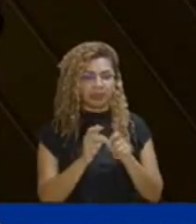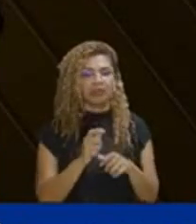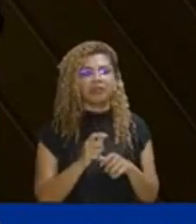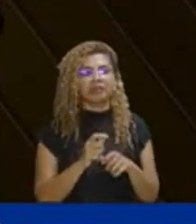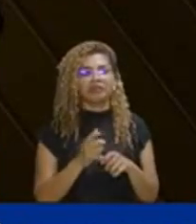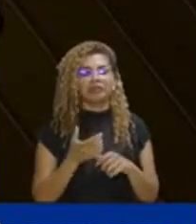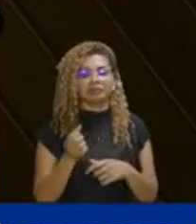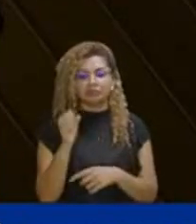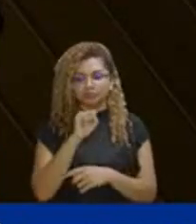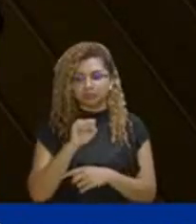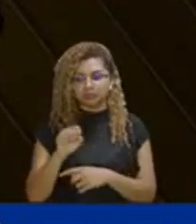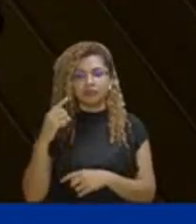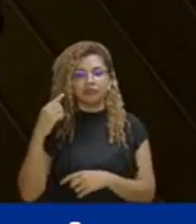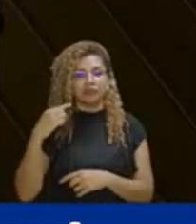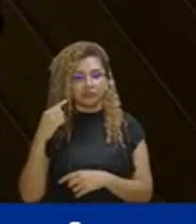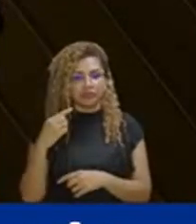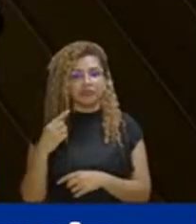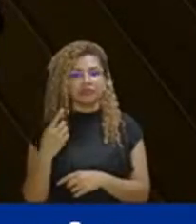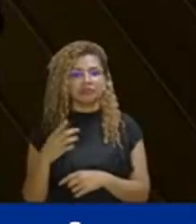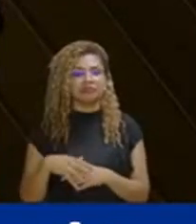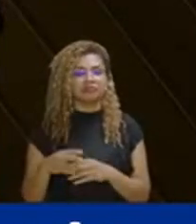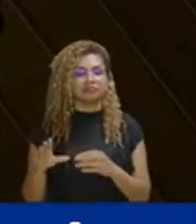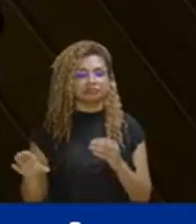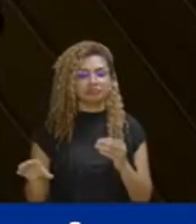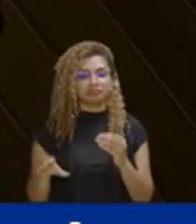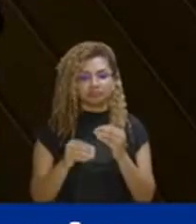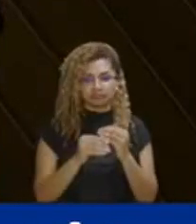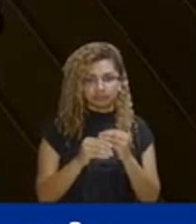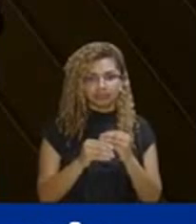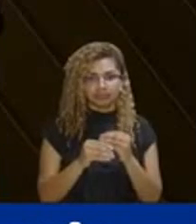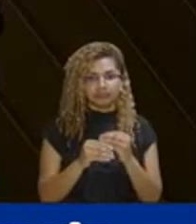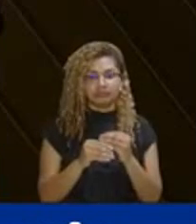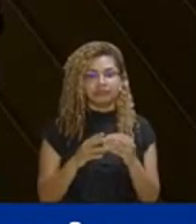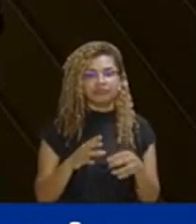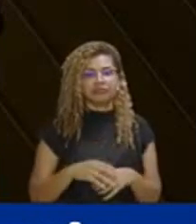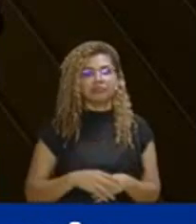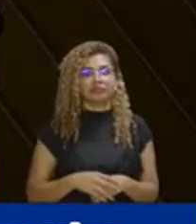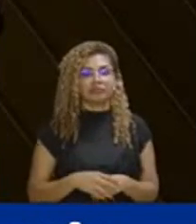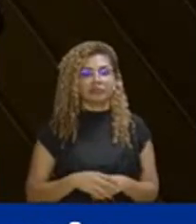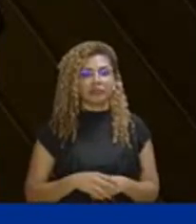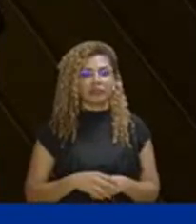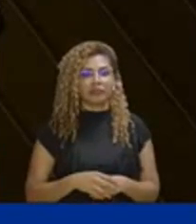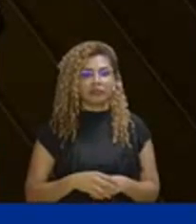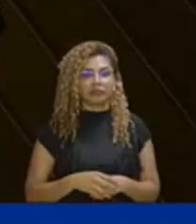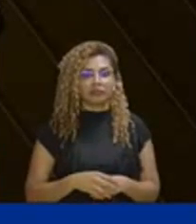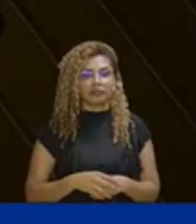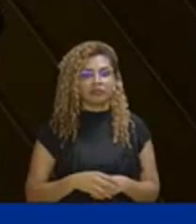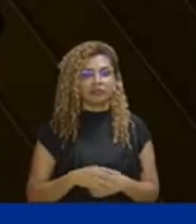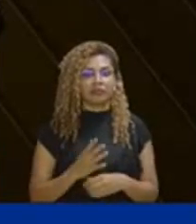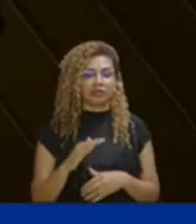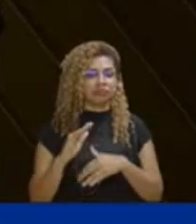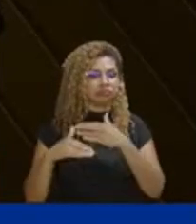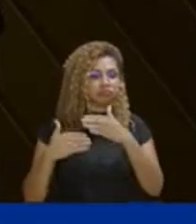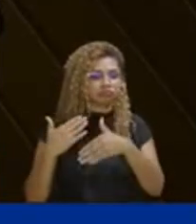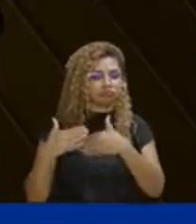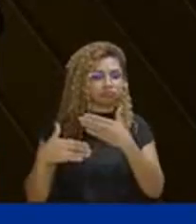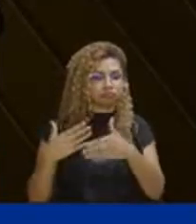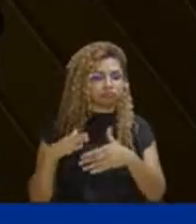da ausência de abertura do prazo para apresentação de alegações finais, pois a norma que versa sobre o processamento dos